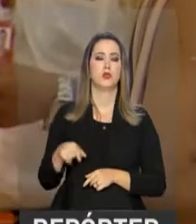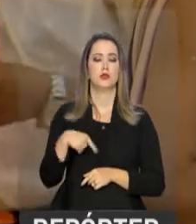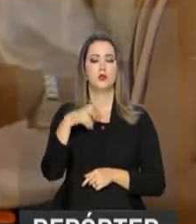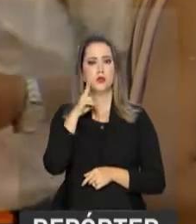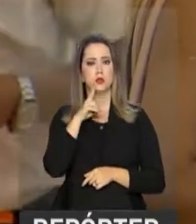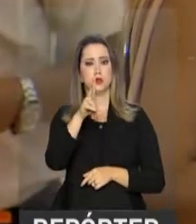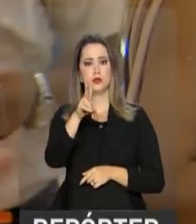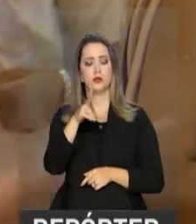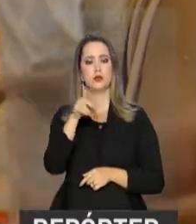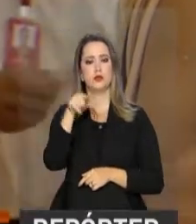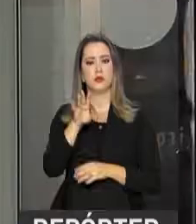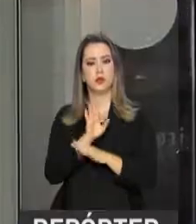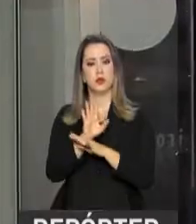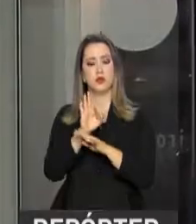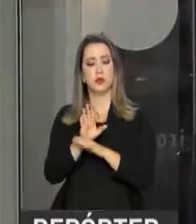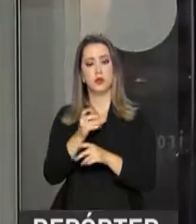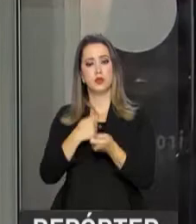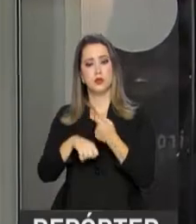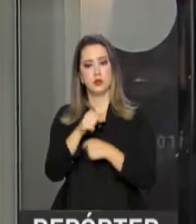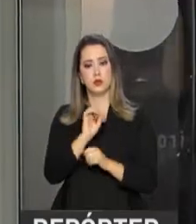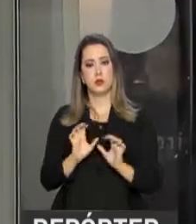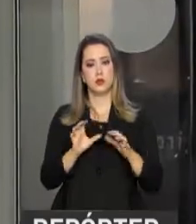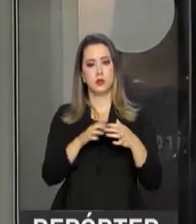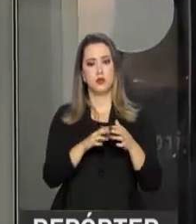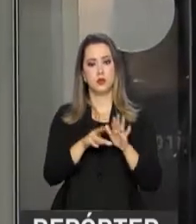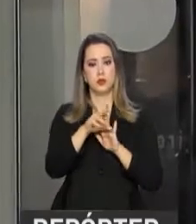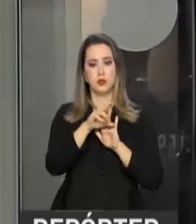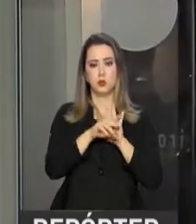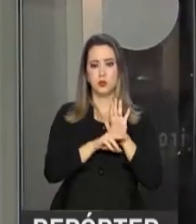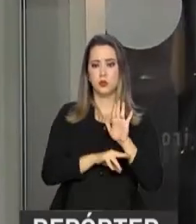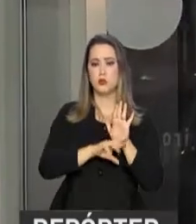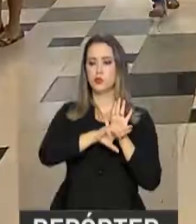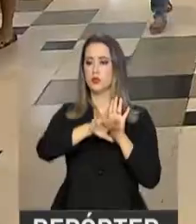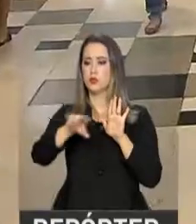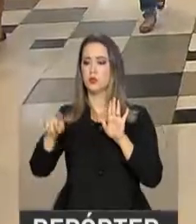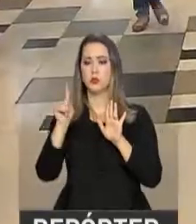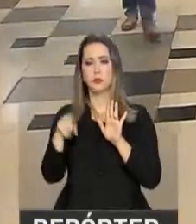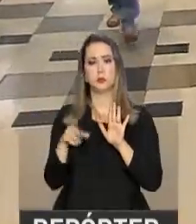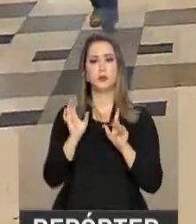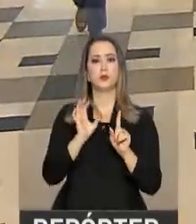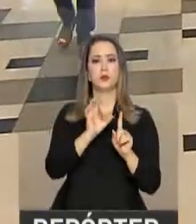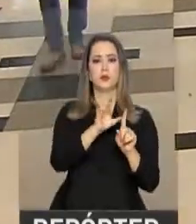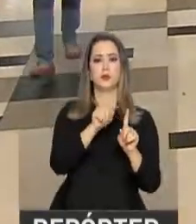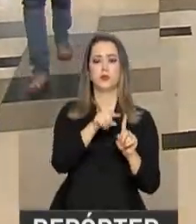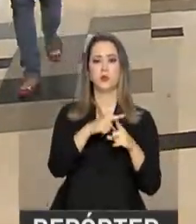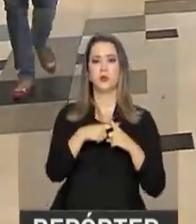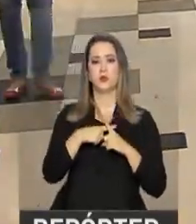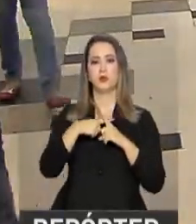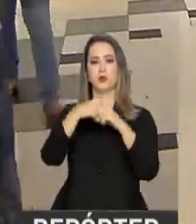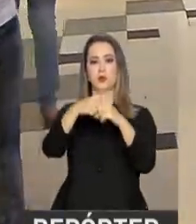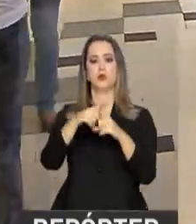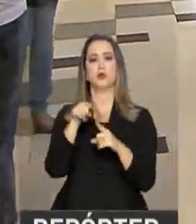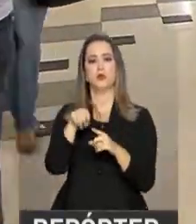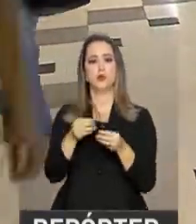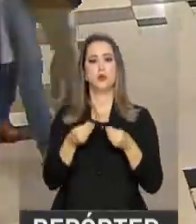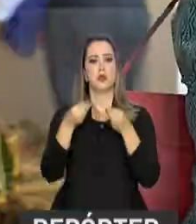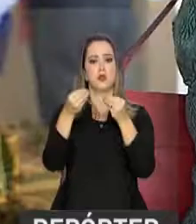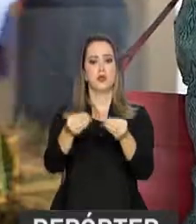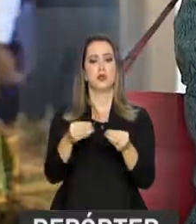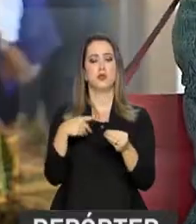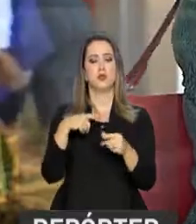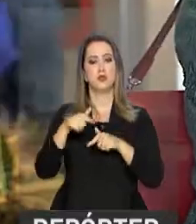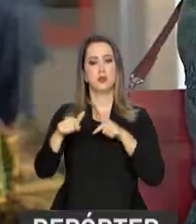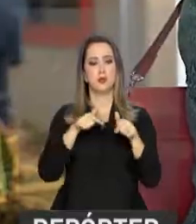à condução da economia e ao conjunto de reformas é reflexo dos resultados positivos que elas trazem para